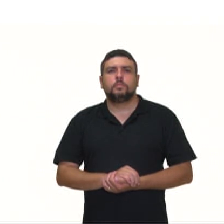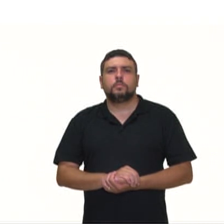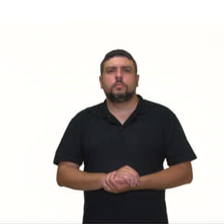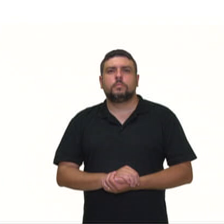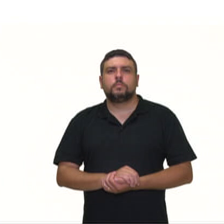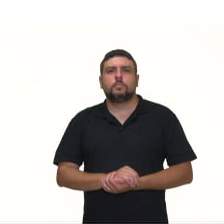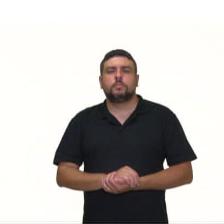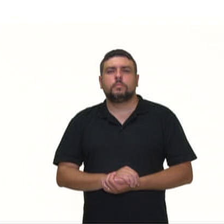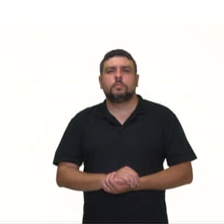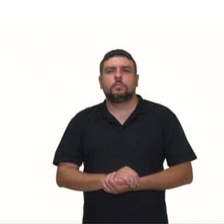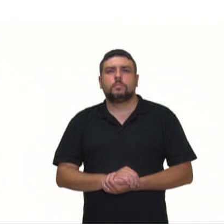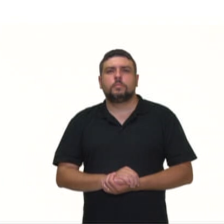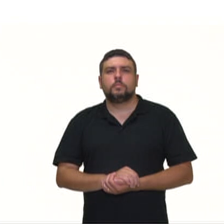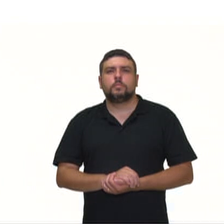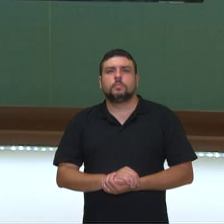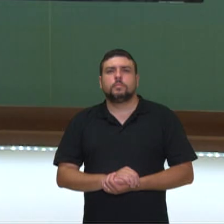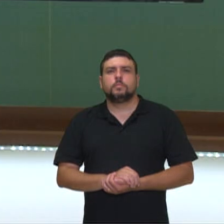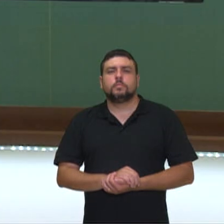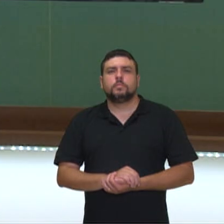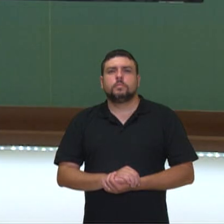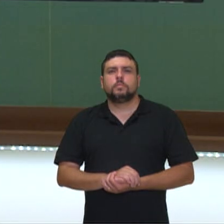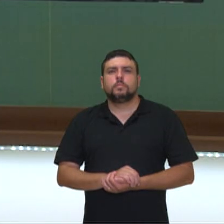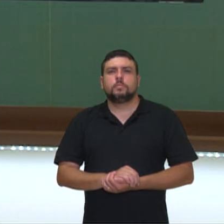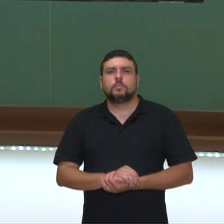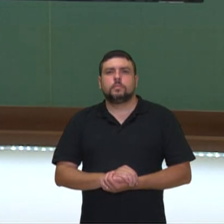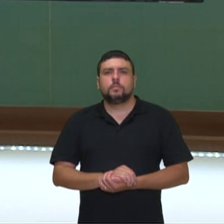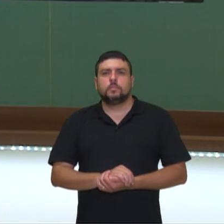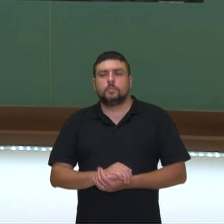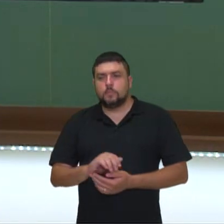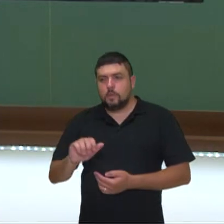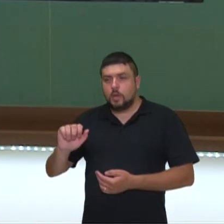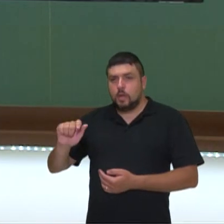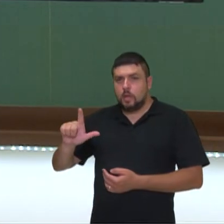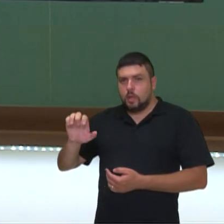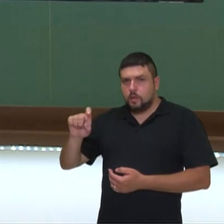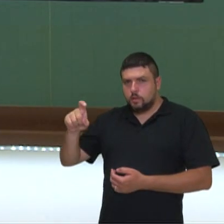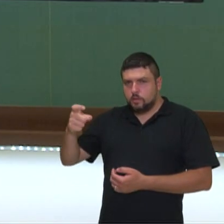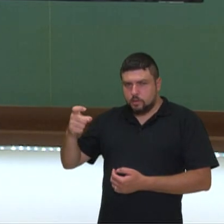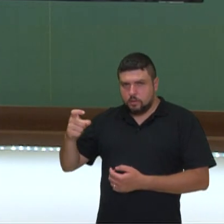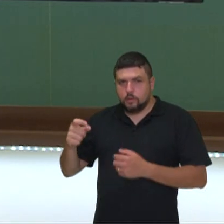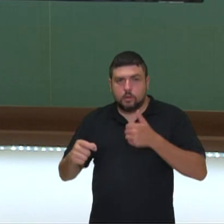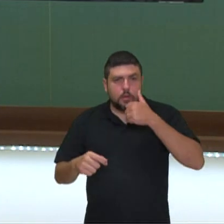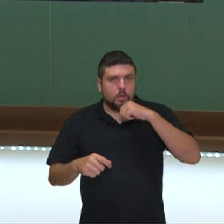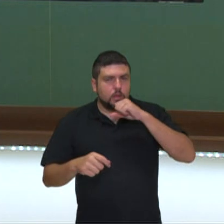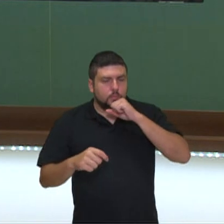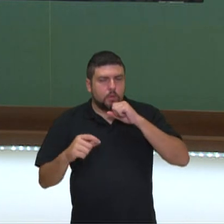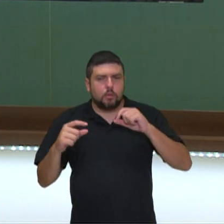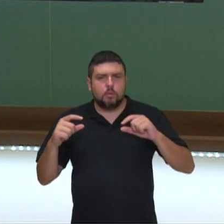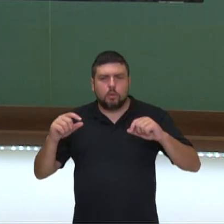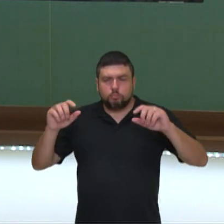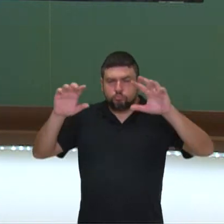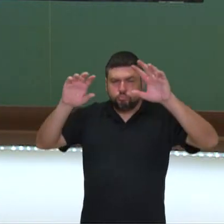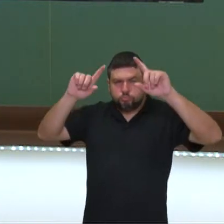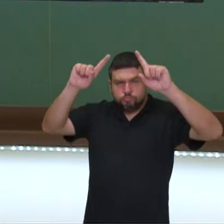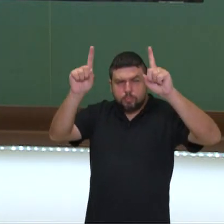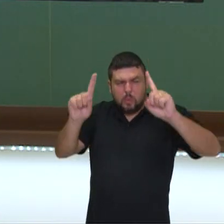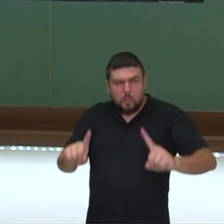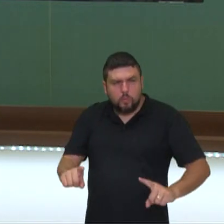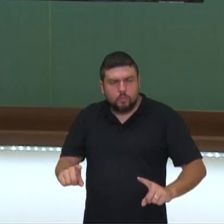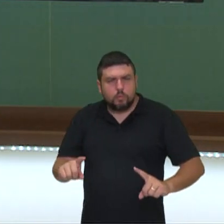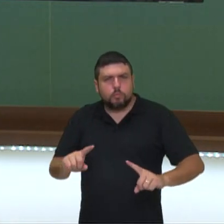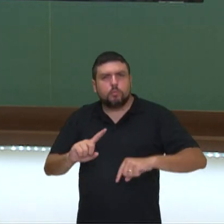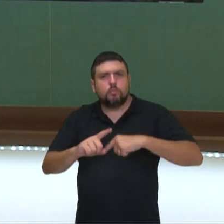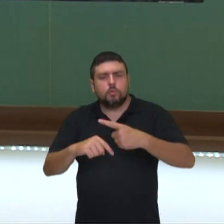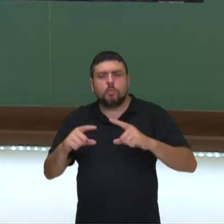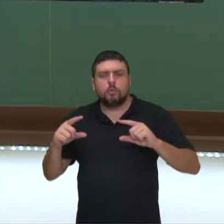asked. Alex e sua mãe estavam conversando na praia depois de uma tempestade. Olha, disse o